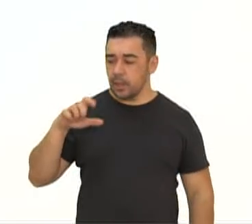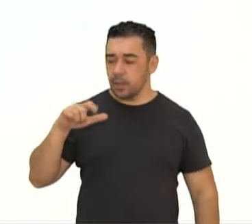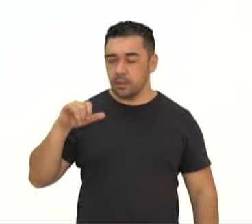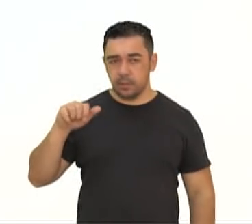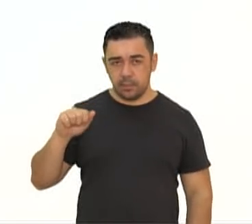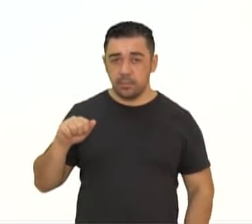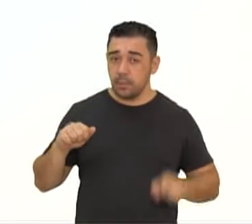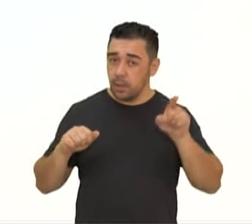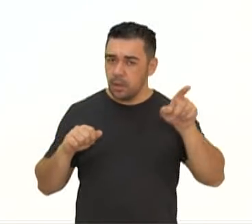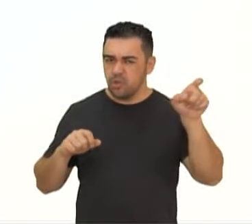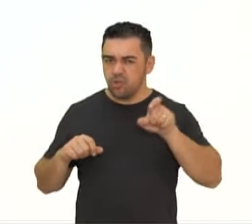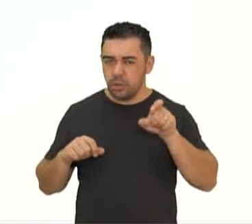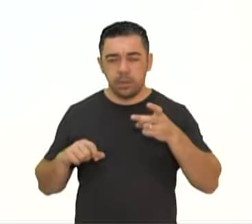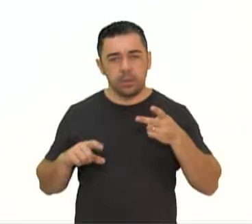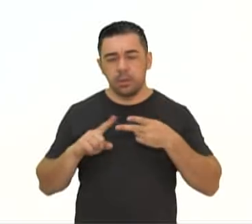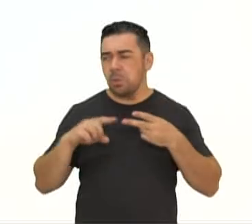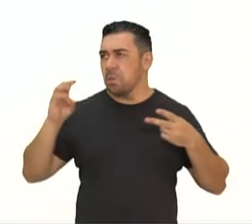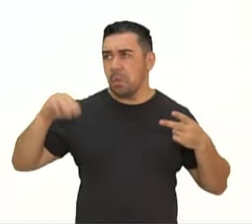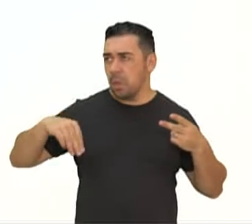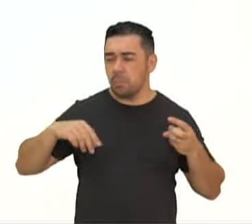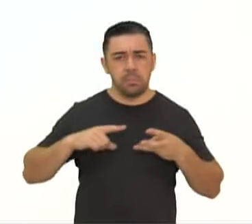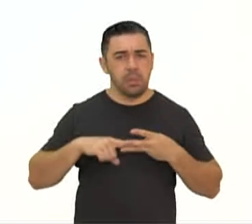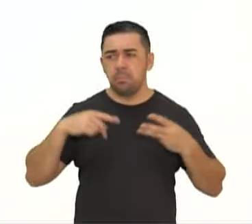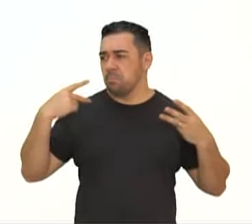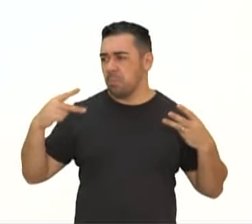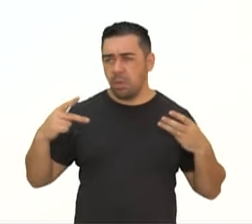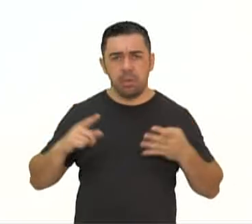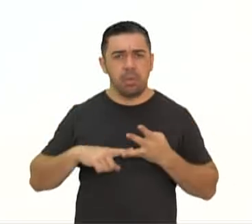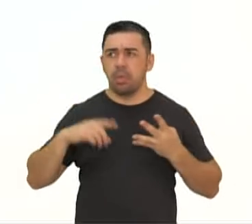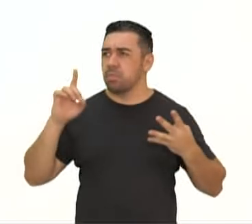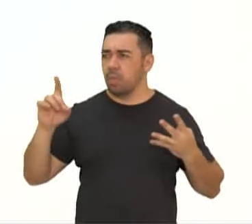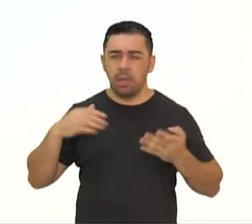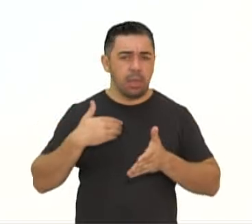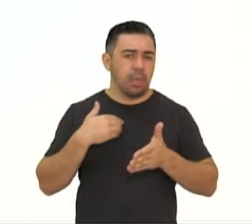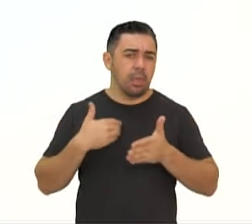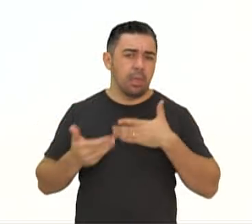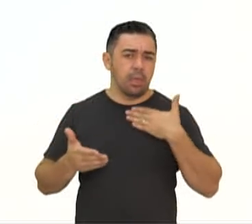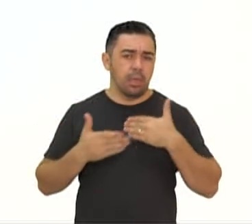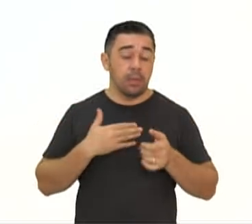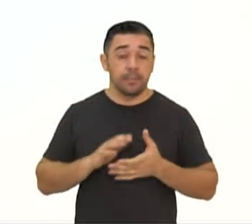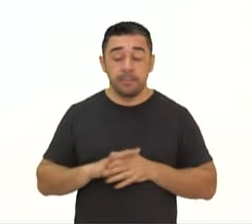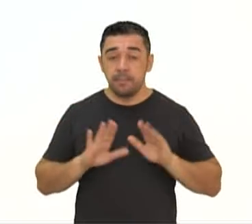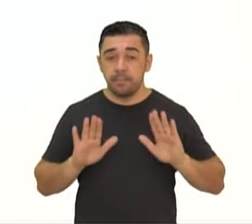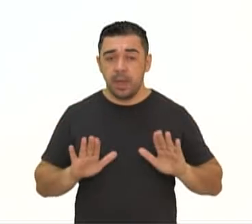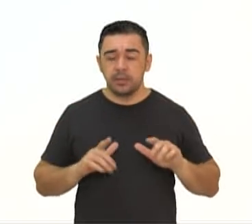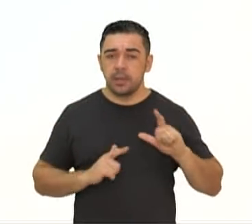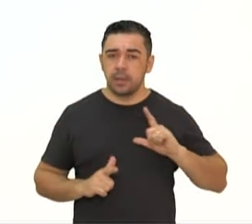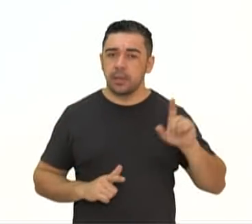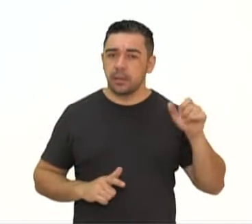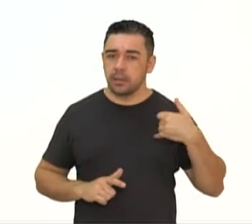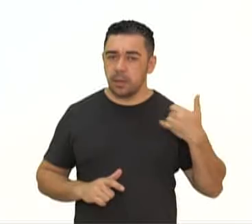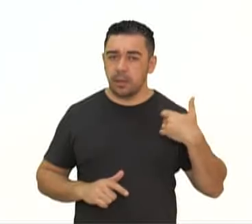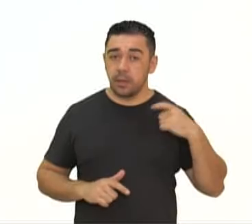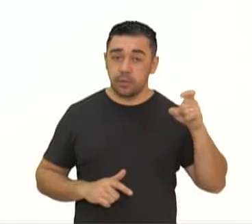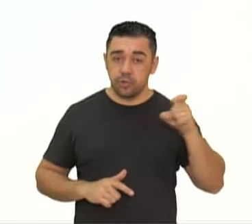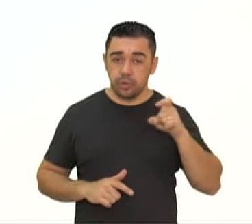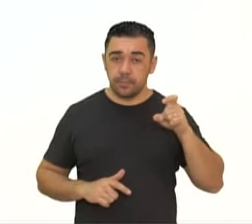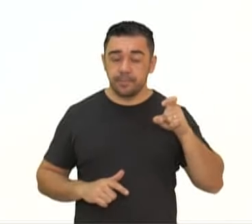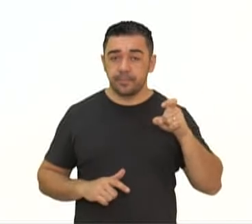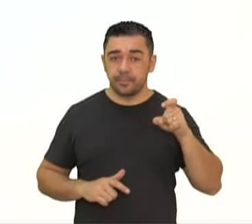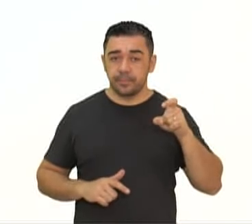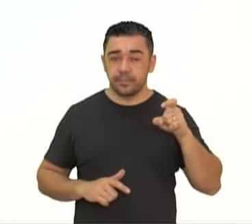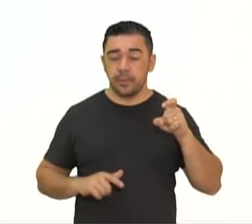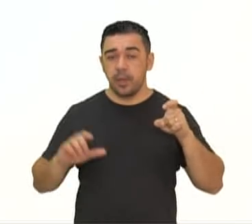X, ou M, ou B, a letra que você quiser, tá bom? Mas se a Melissa tem X anos, a Cláudia vai ter